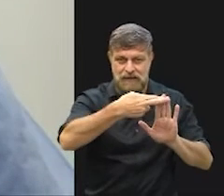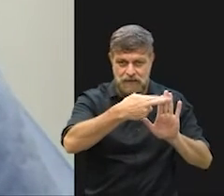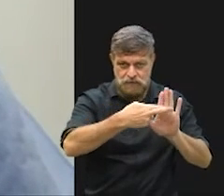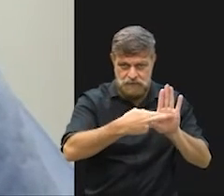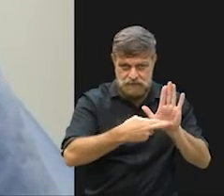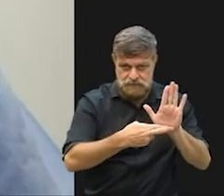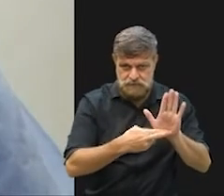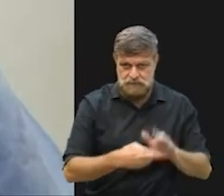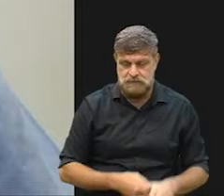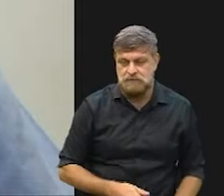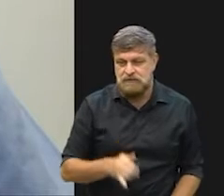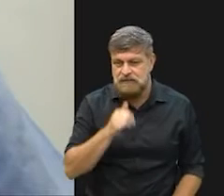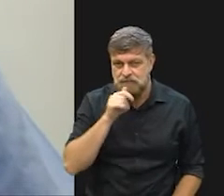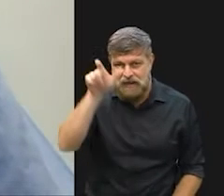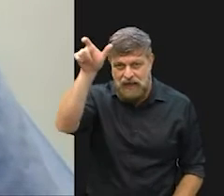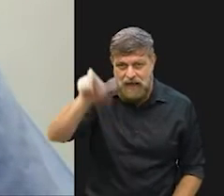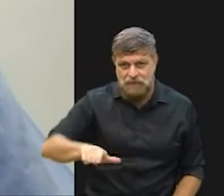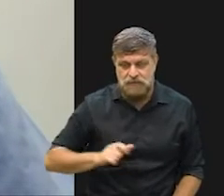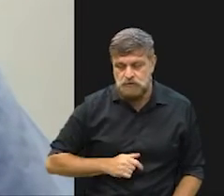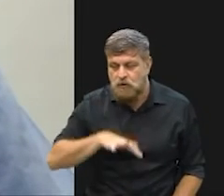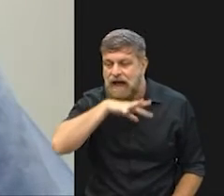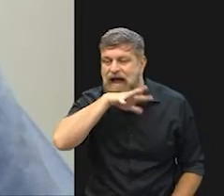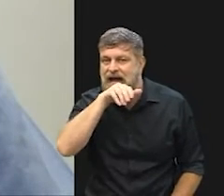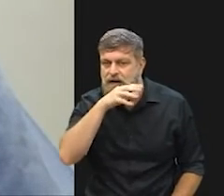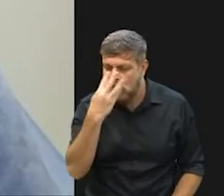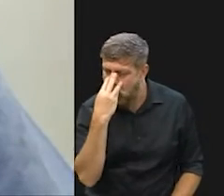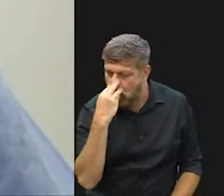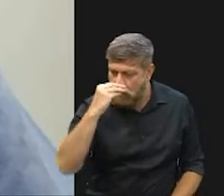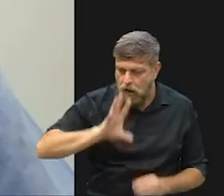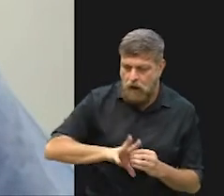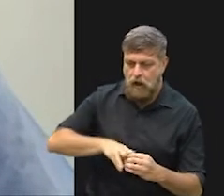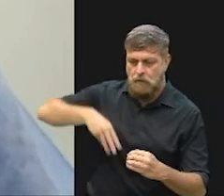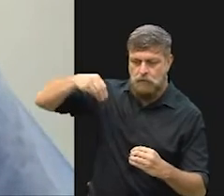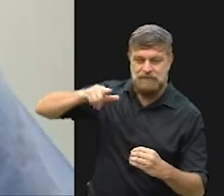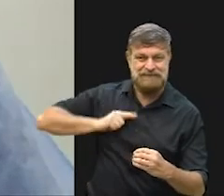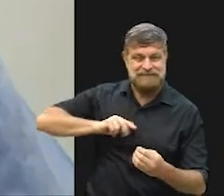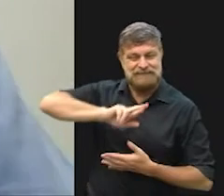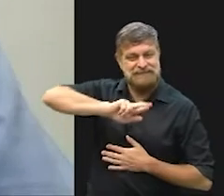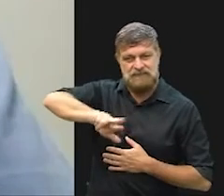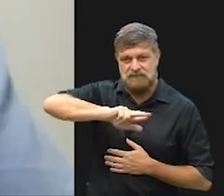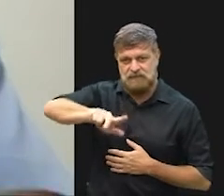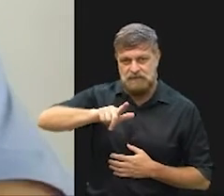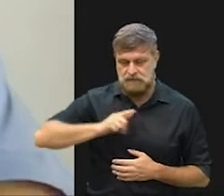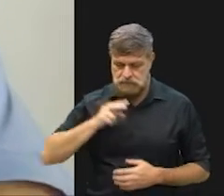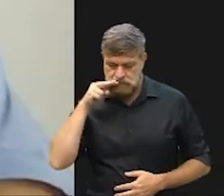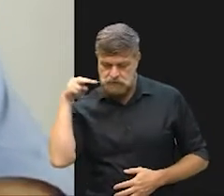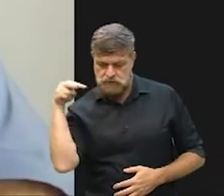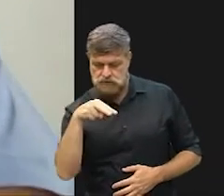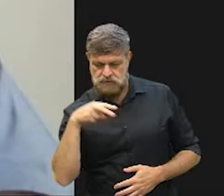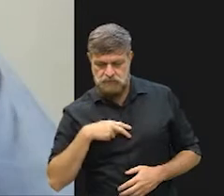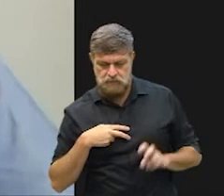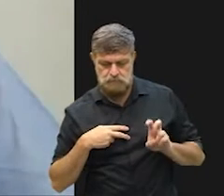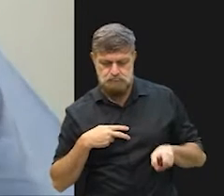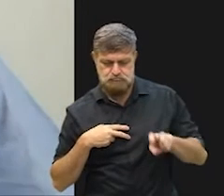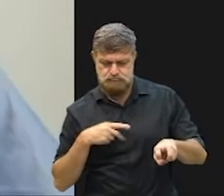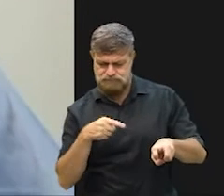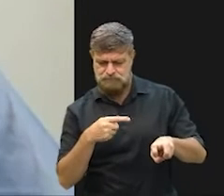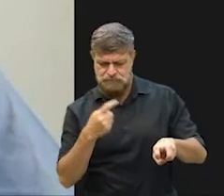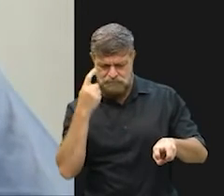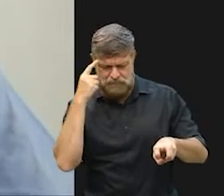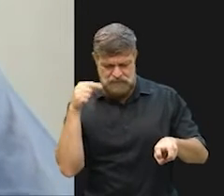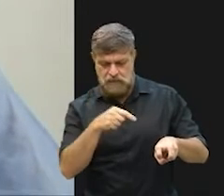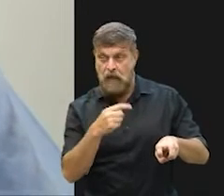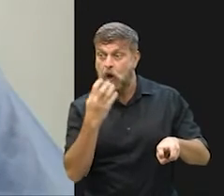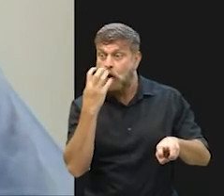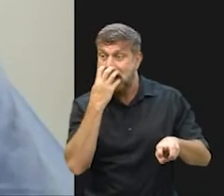regulação, às vezes ela fala raposa, então, mas a regulação consegue identificar, por exemplo, que é um Cerdócio ontus, que é uma espécie